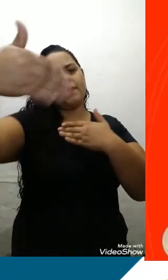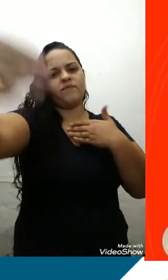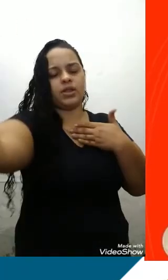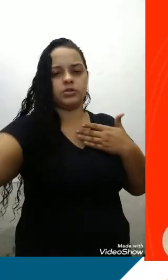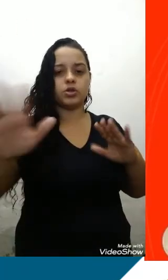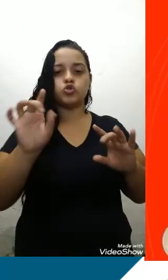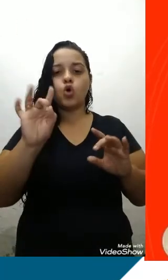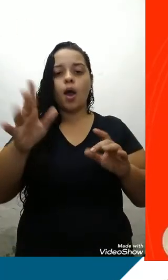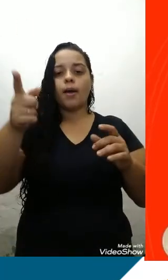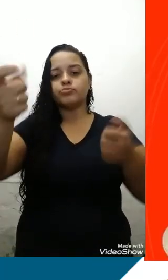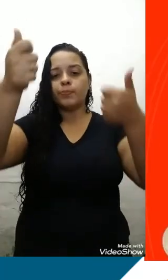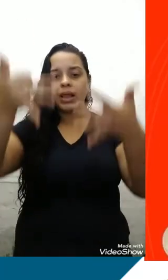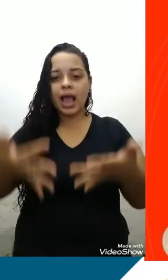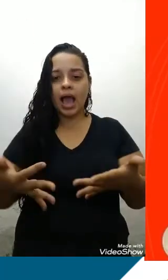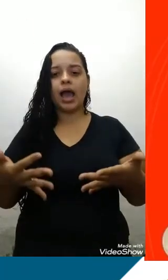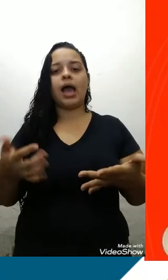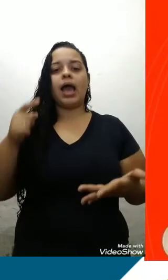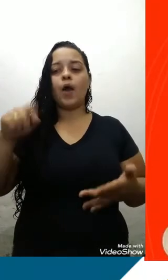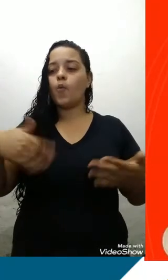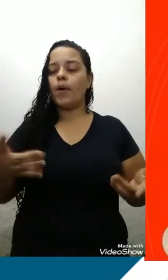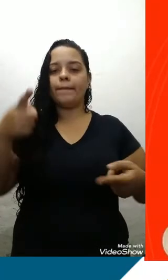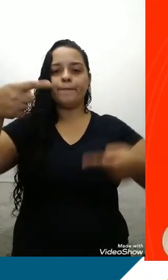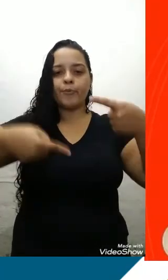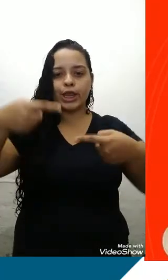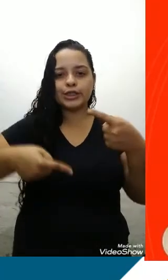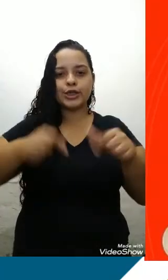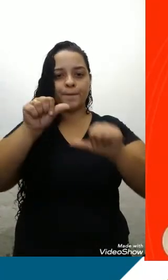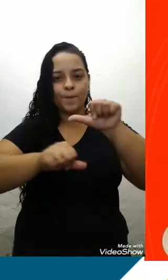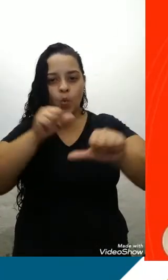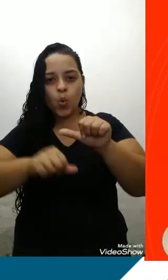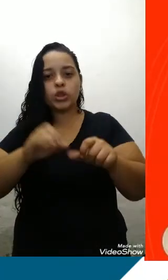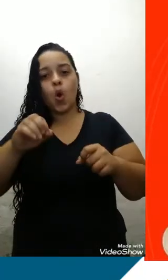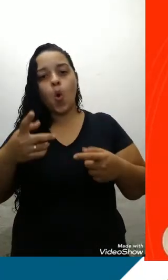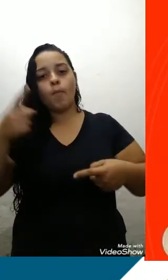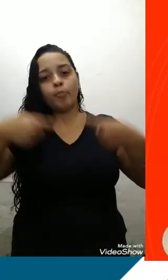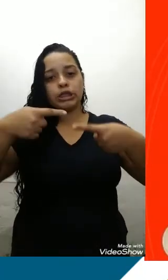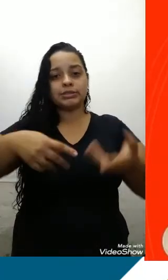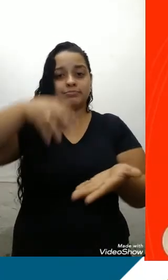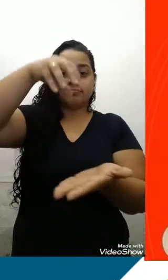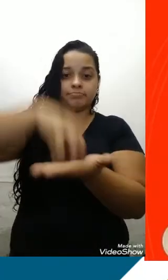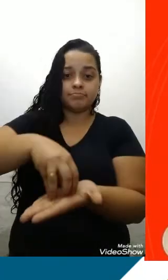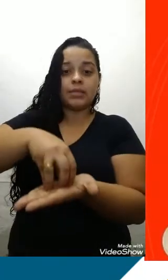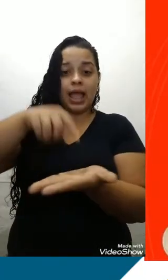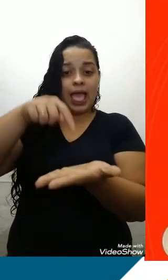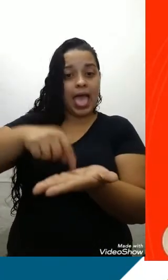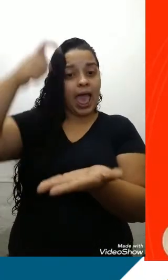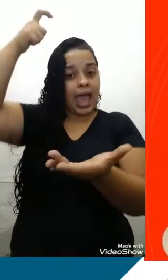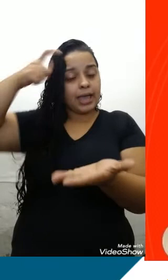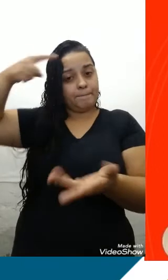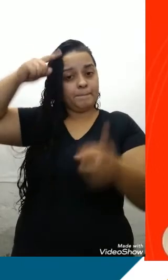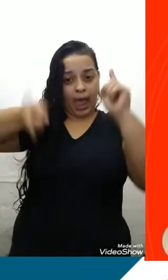frente. Só para mostrar para vocês que quando a política ela muda e ela centraliza as decisões na figura do rei,